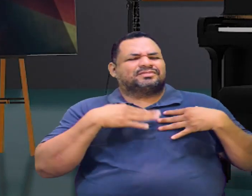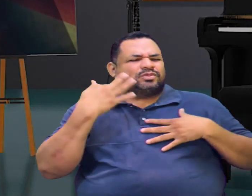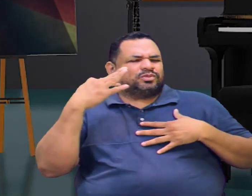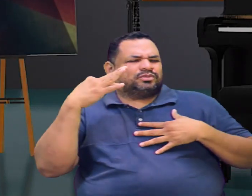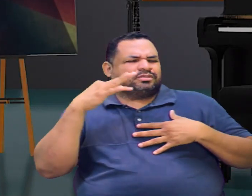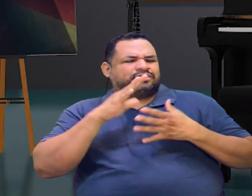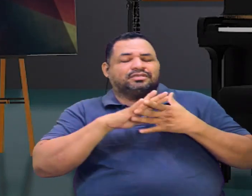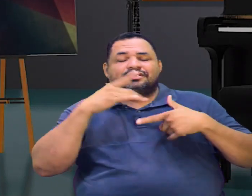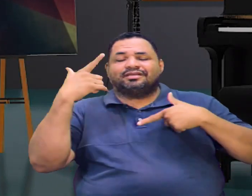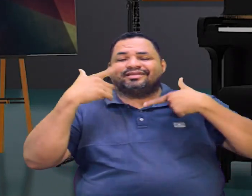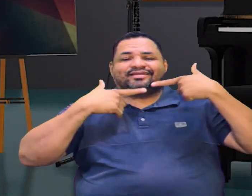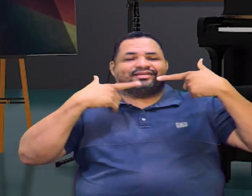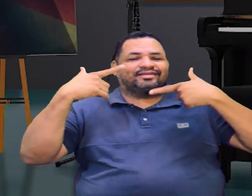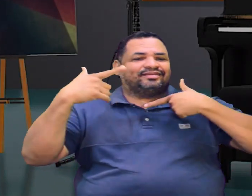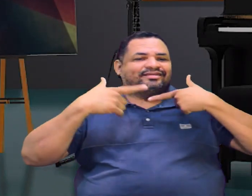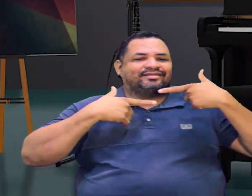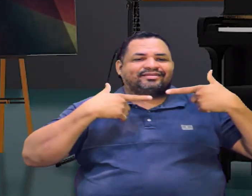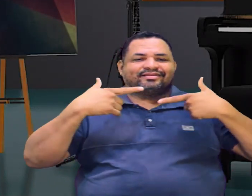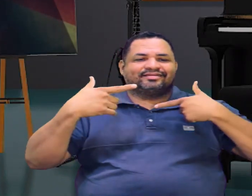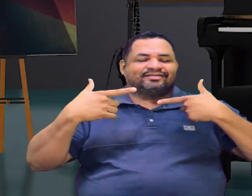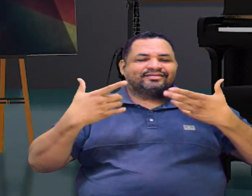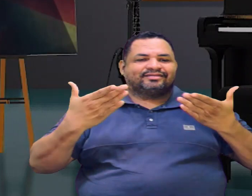doridos. Sorrir